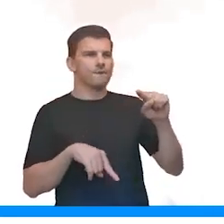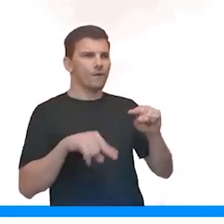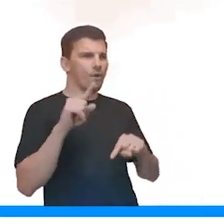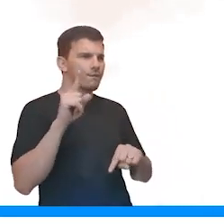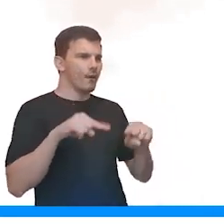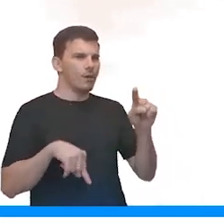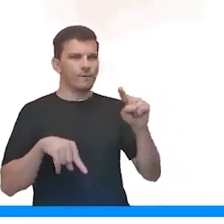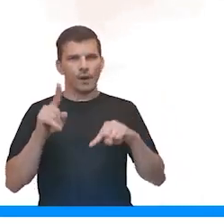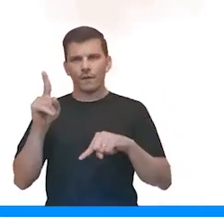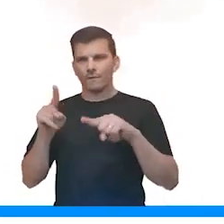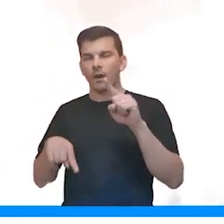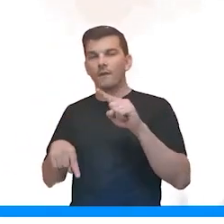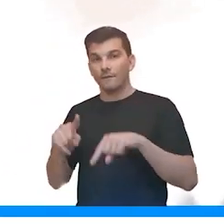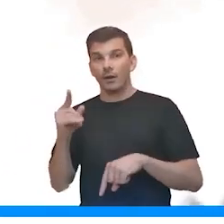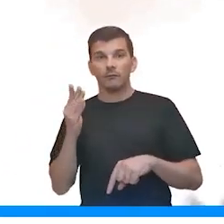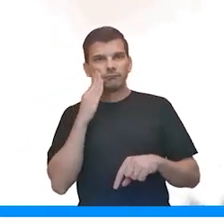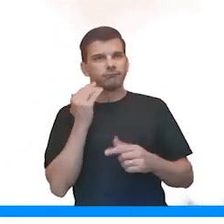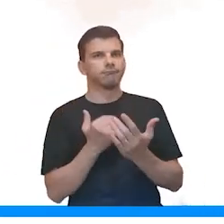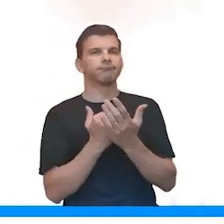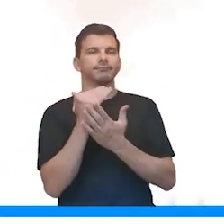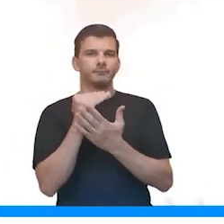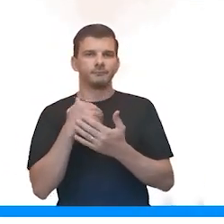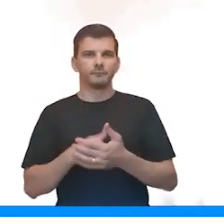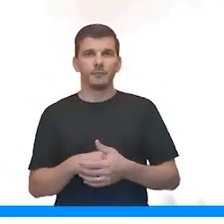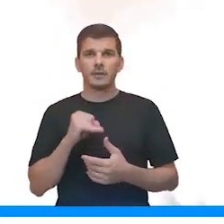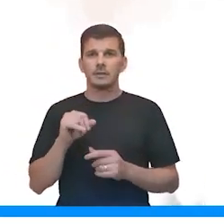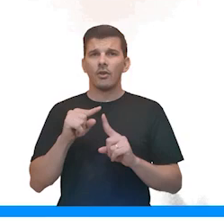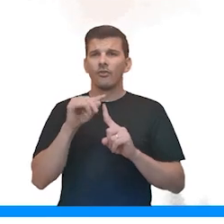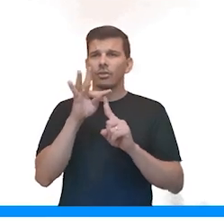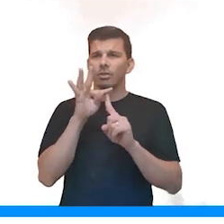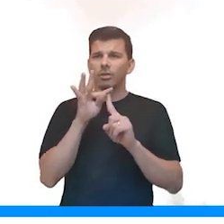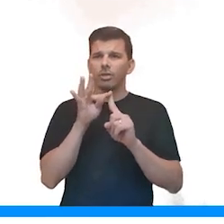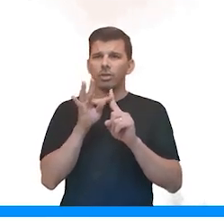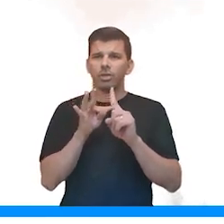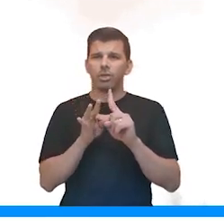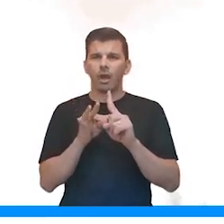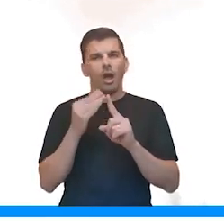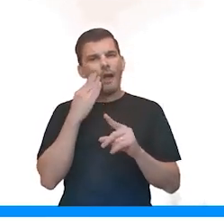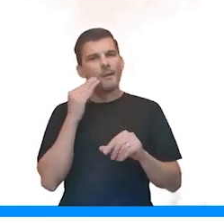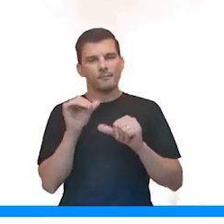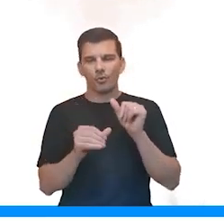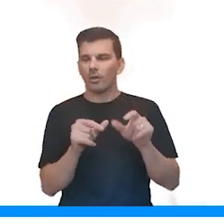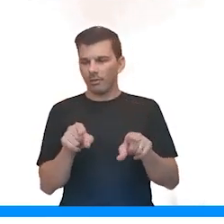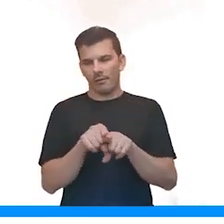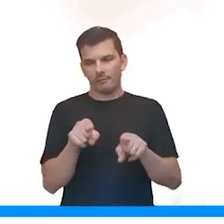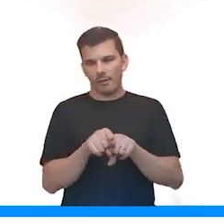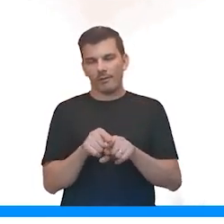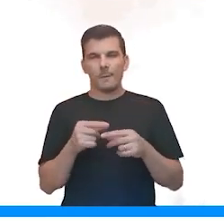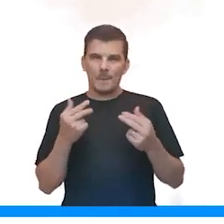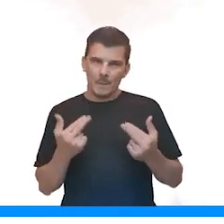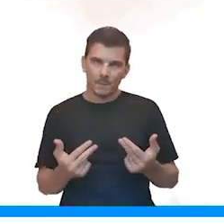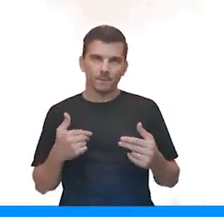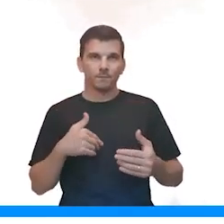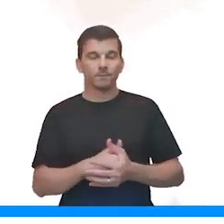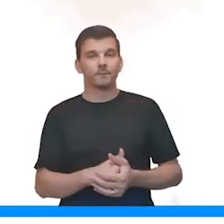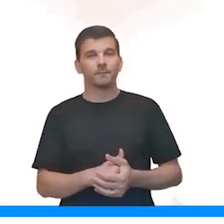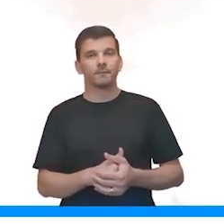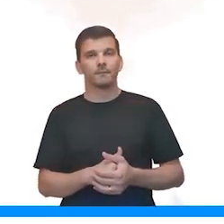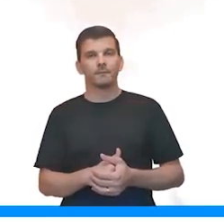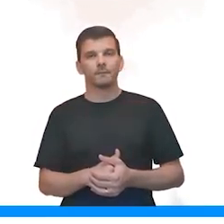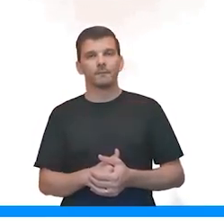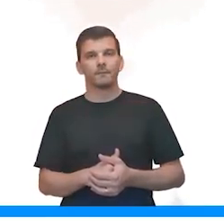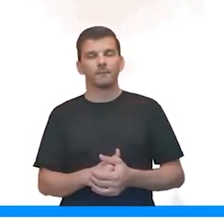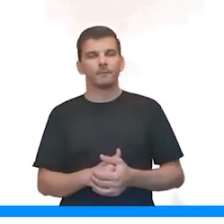fixar o volume, aumentei a temperatura, aumenta a pressão. Se eu diminuir a temperatura, ó a pressão diminuindo também,